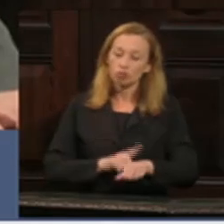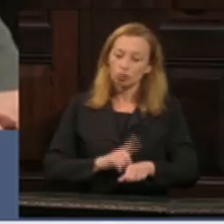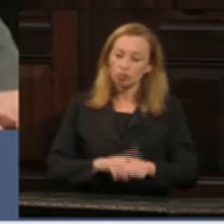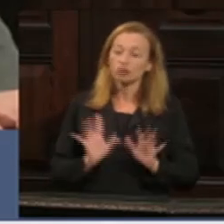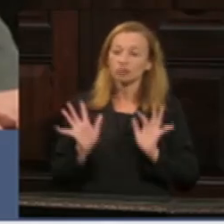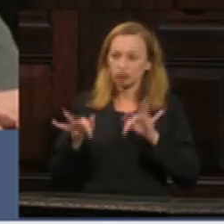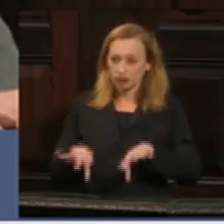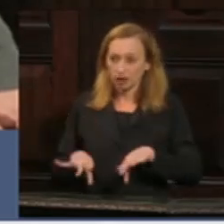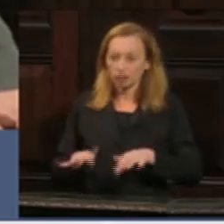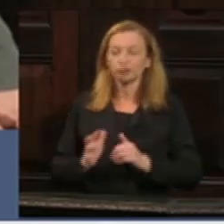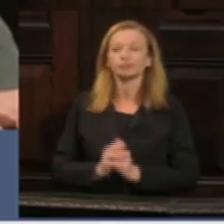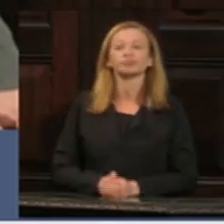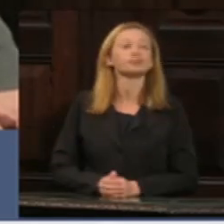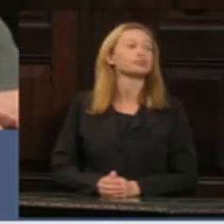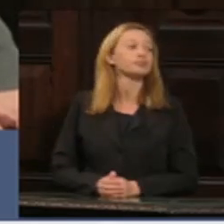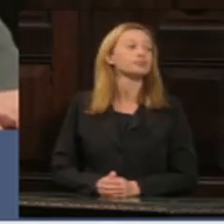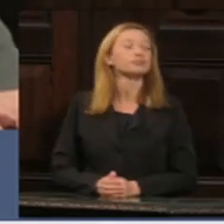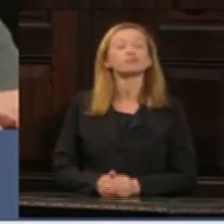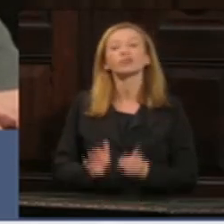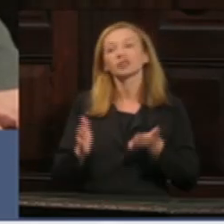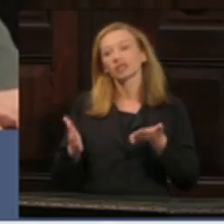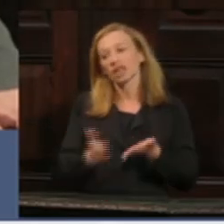final. Esse livro